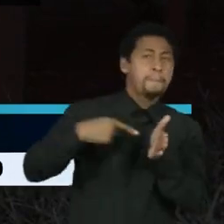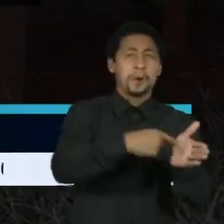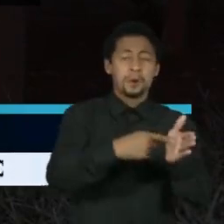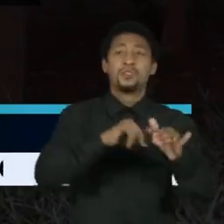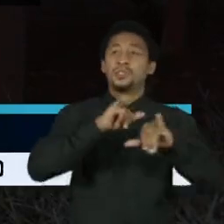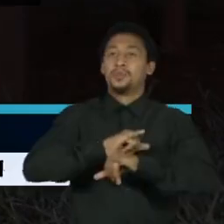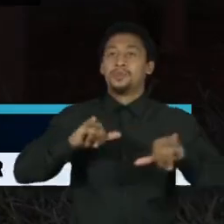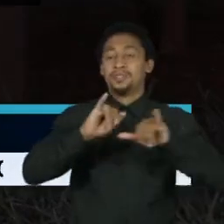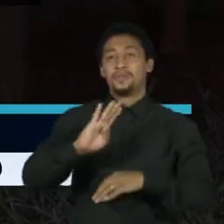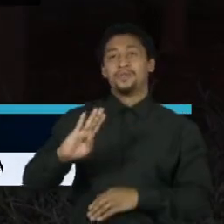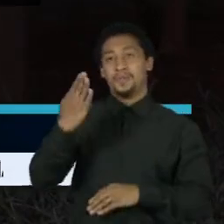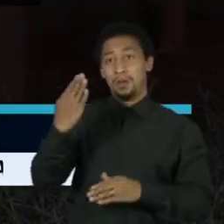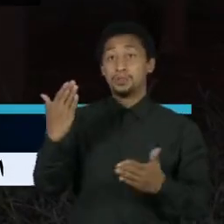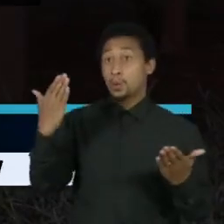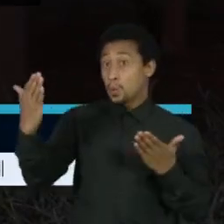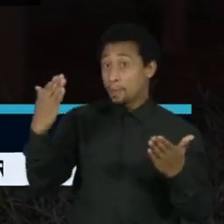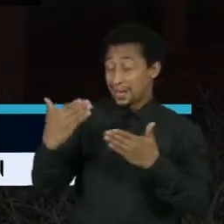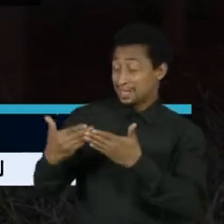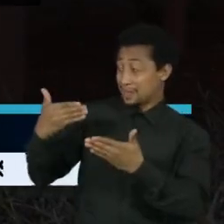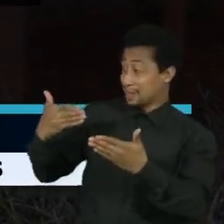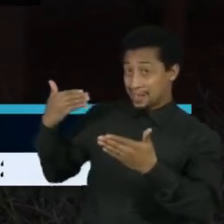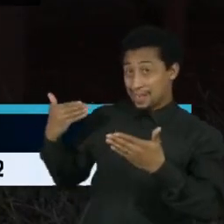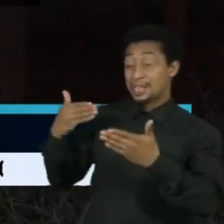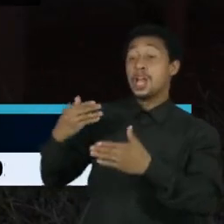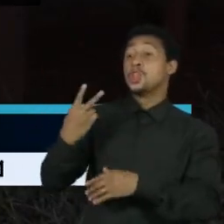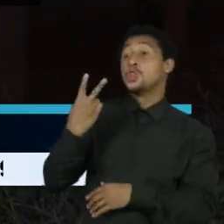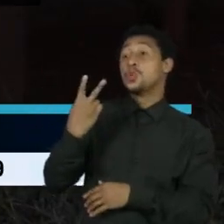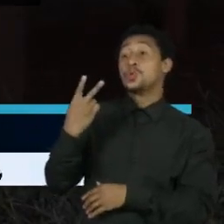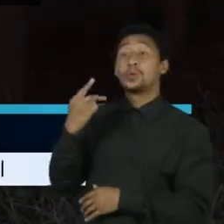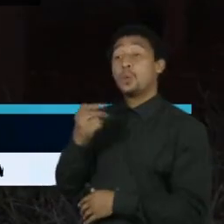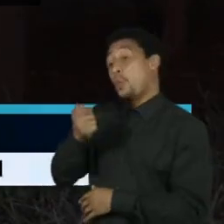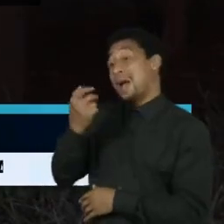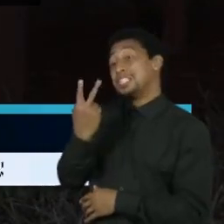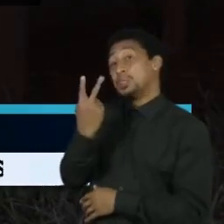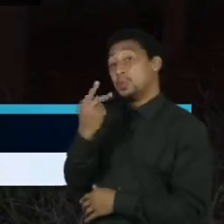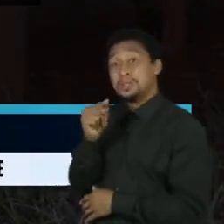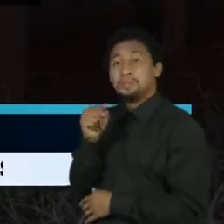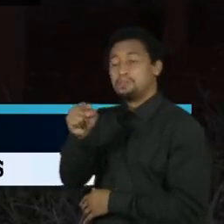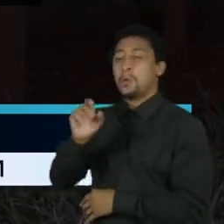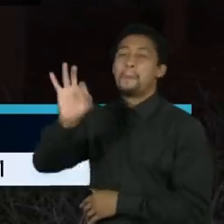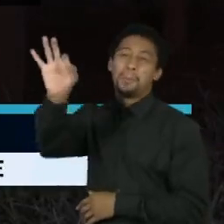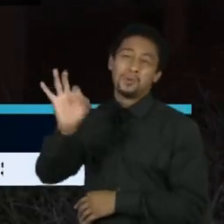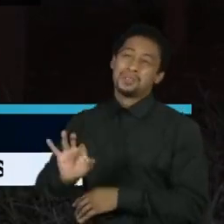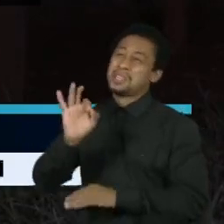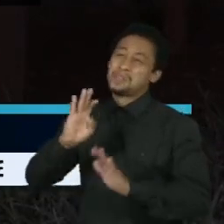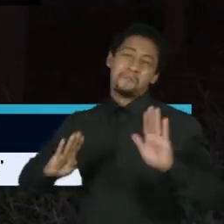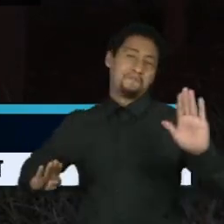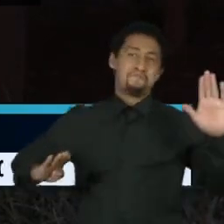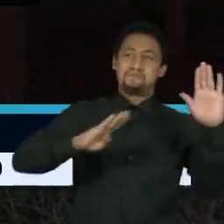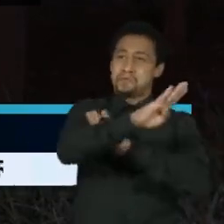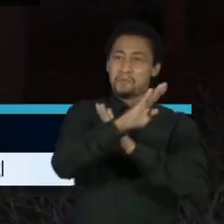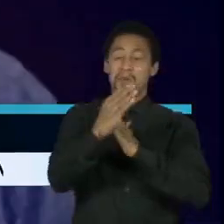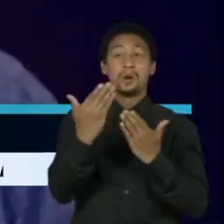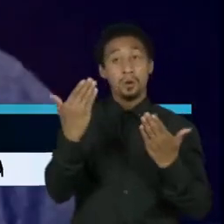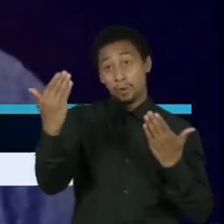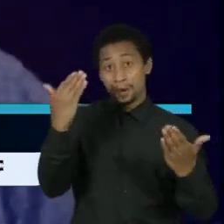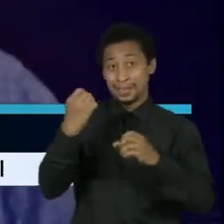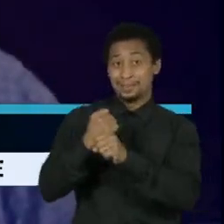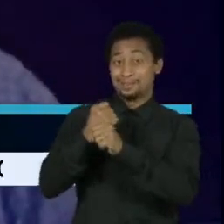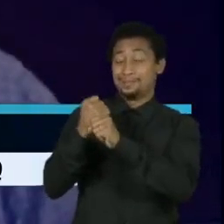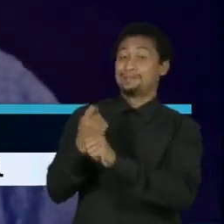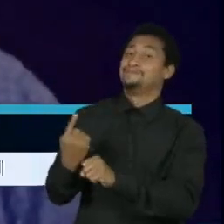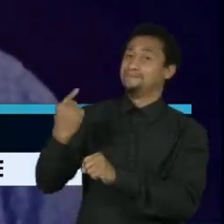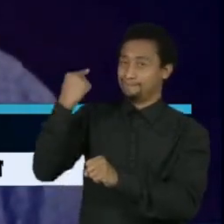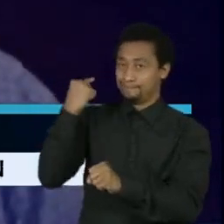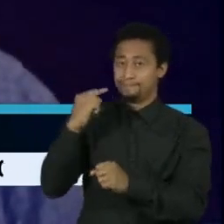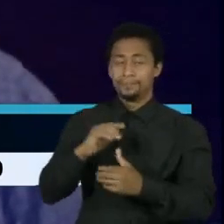O número é quase 2000% maior do que o registrado nas últimas eleições municipais. Mas isso não